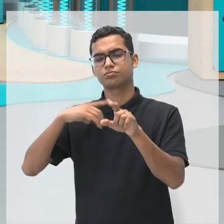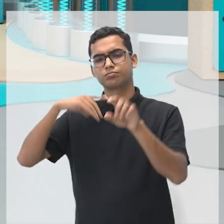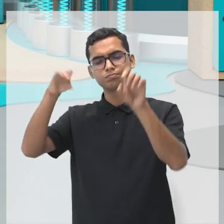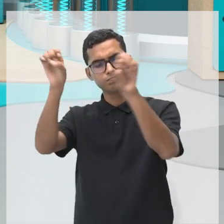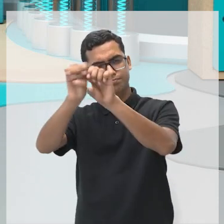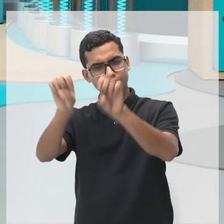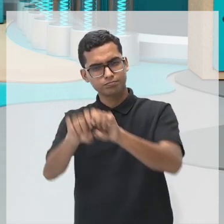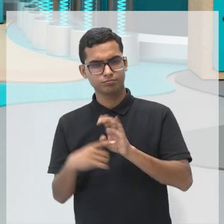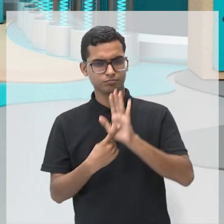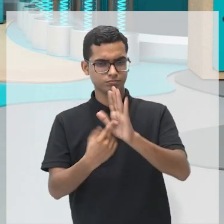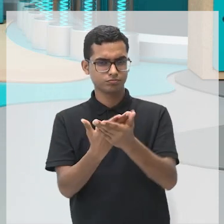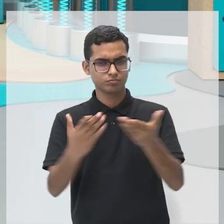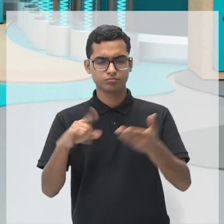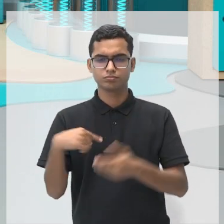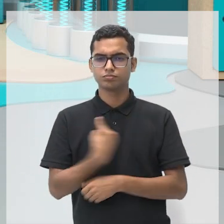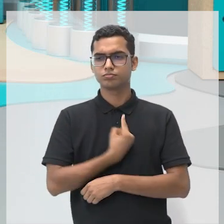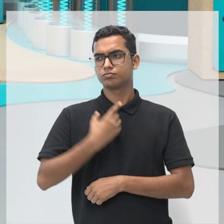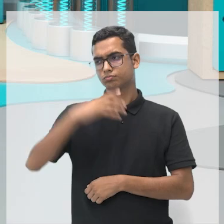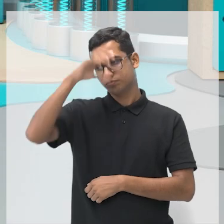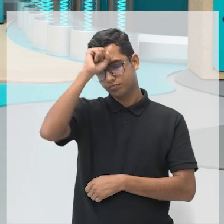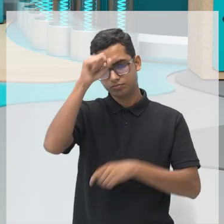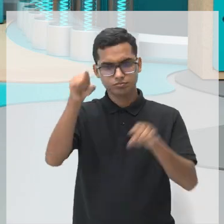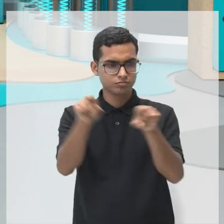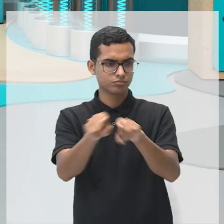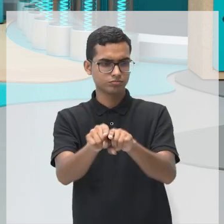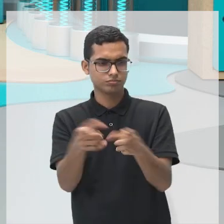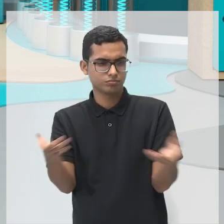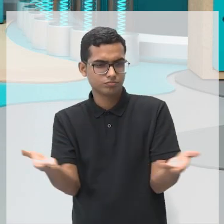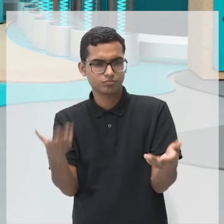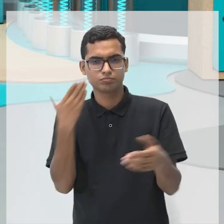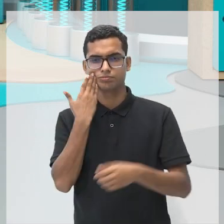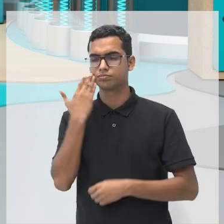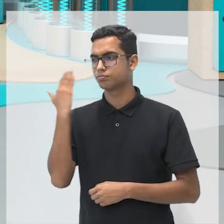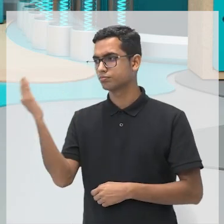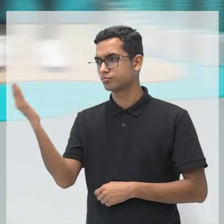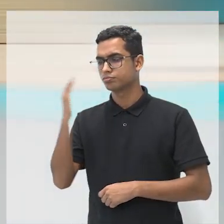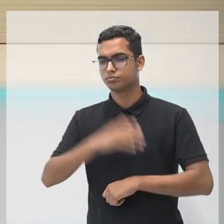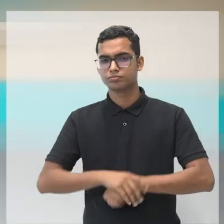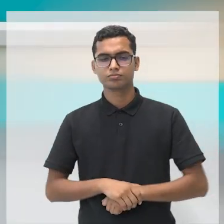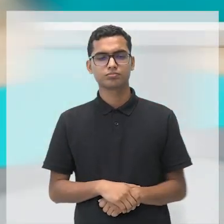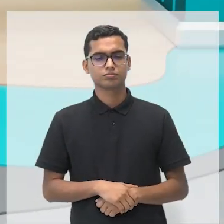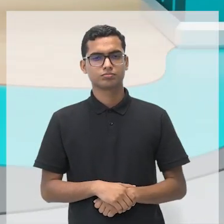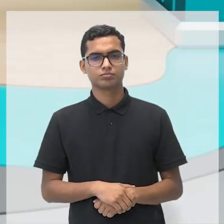estrutura que a gente vai conhecer de modo mais aprofundado agora.